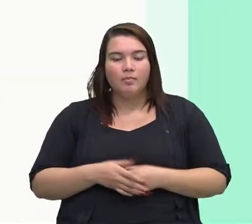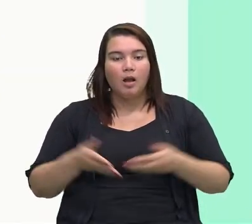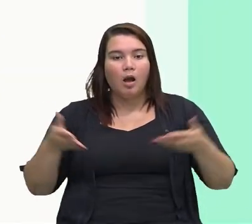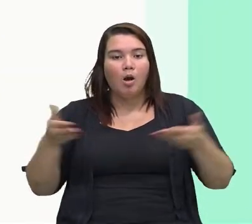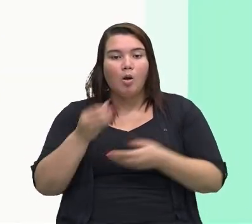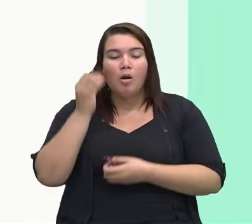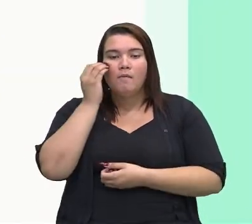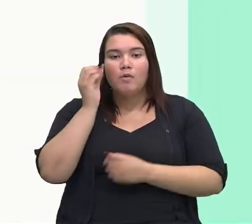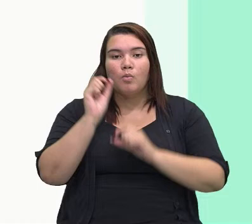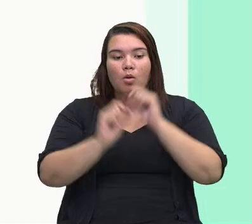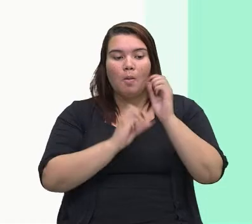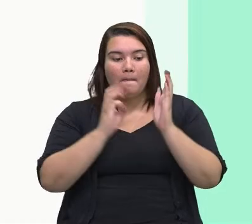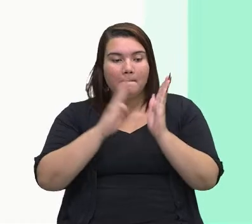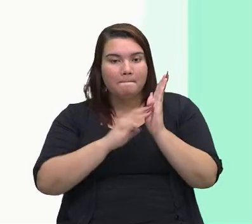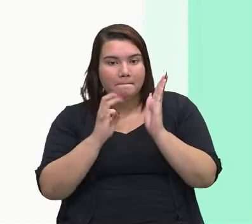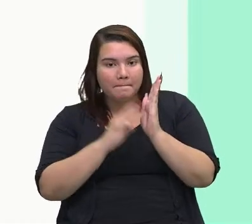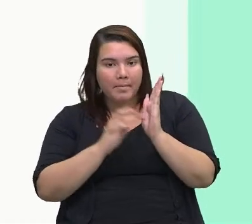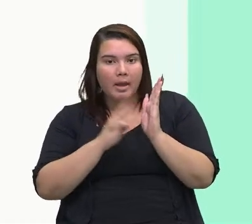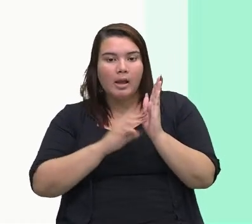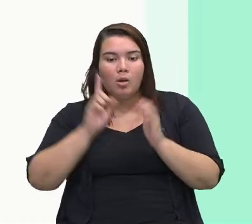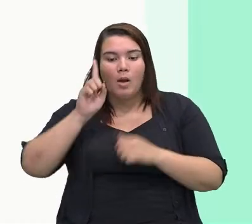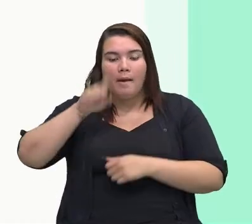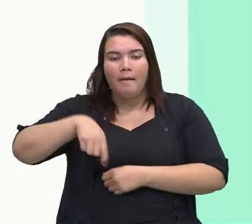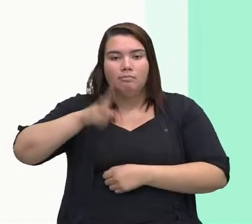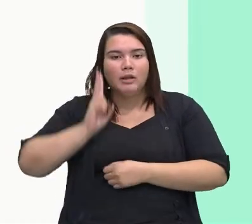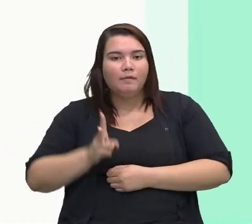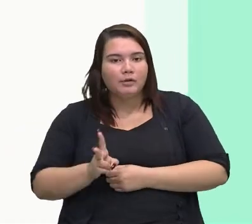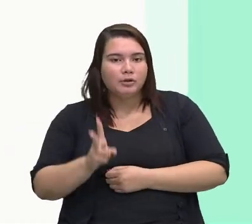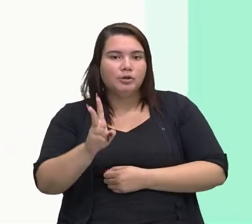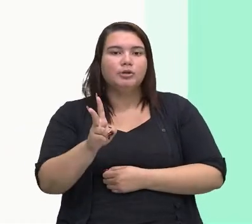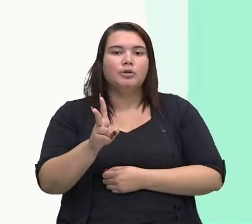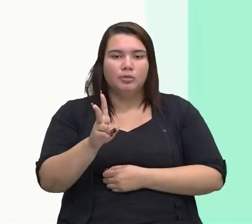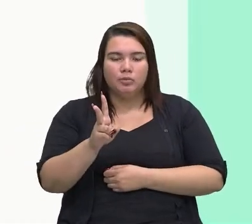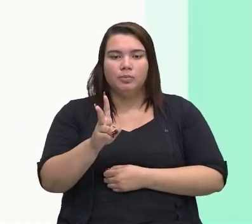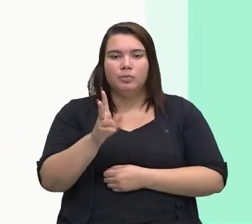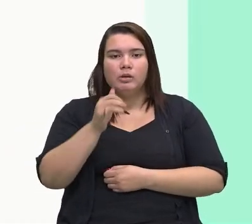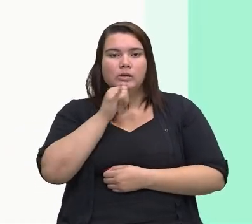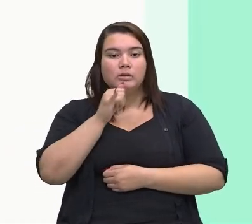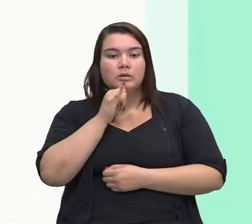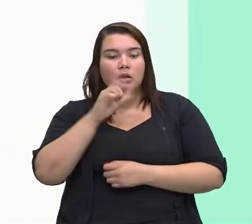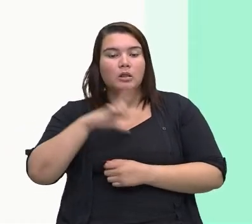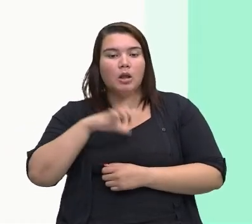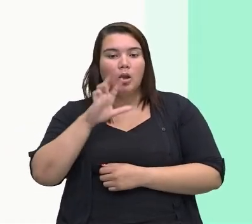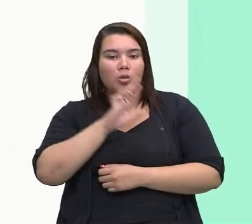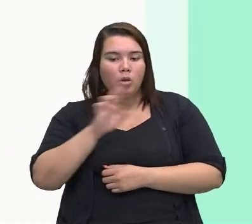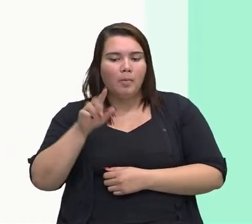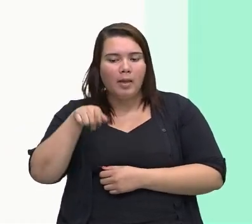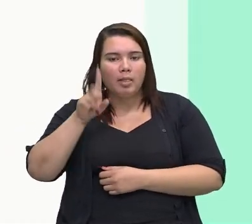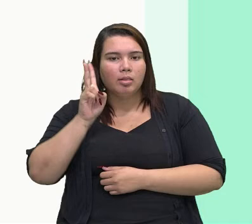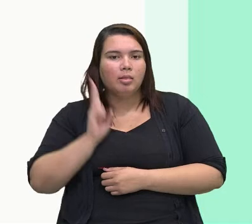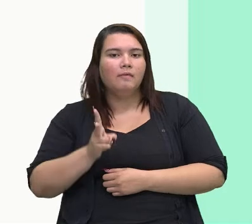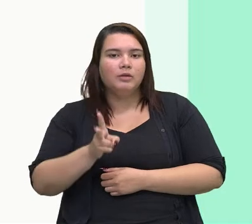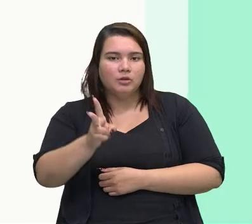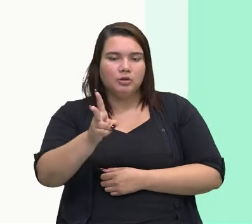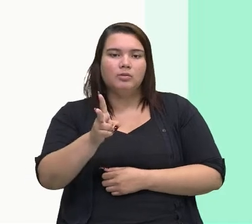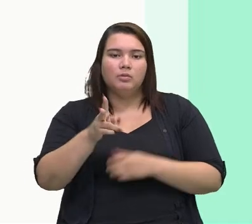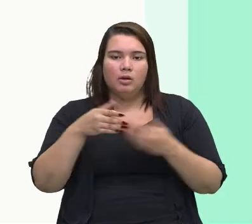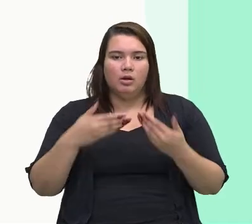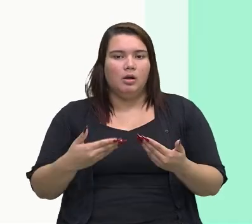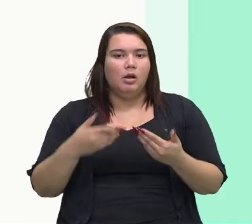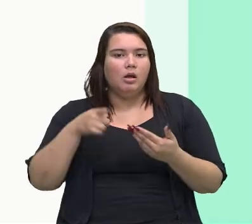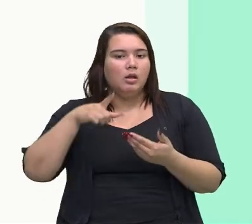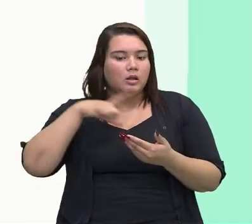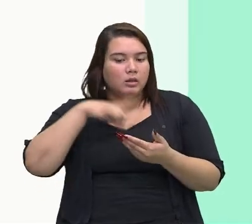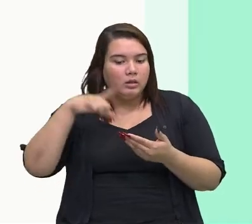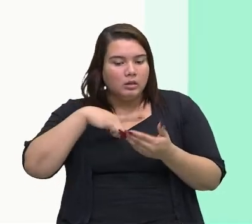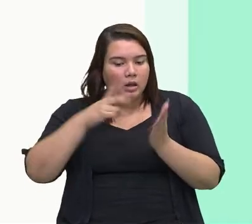os métodos considerados ali contraceptivos definitivos. E como o nome já diz, eles são definitivos, né? É